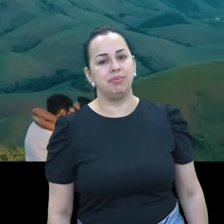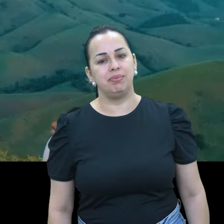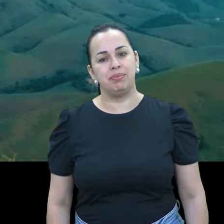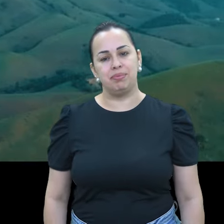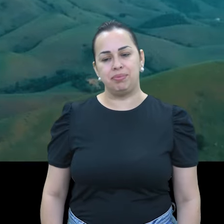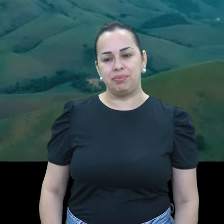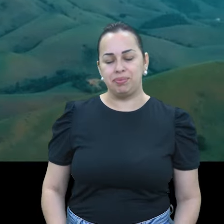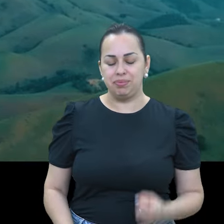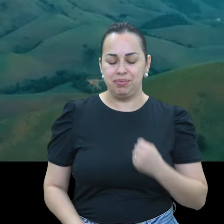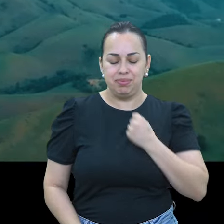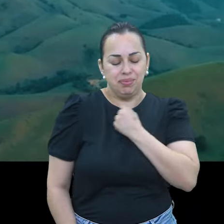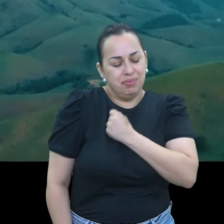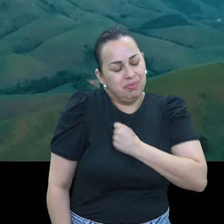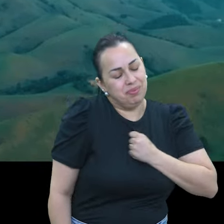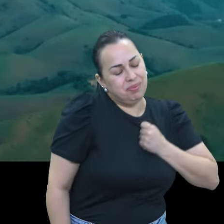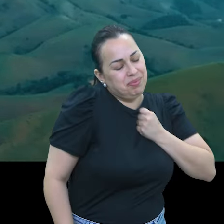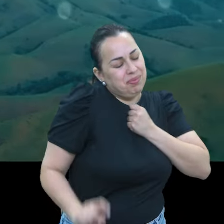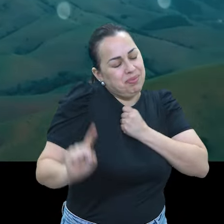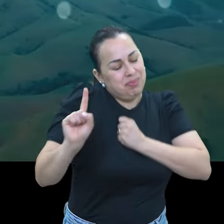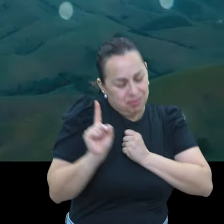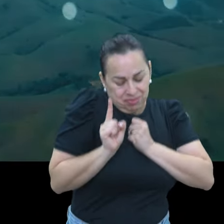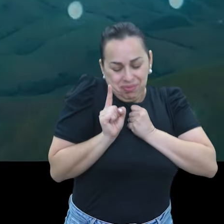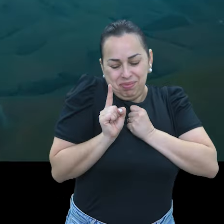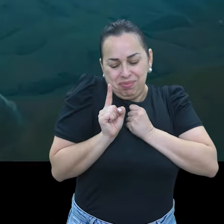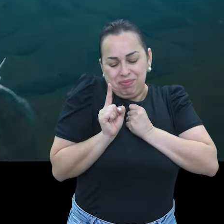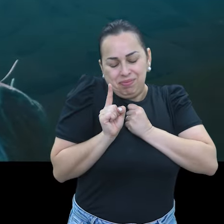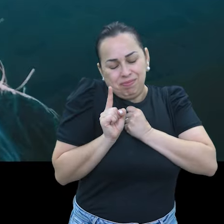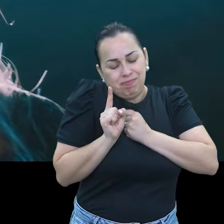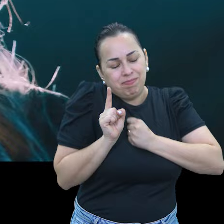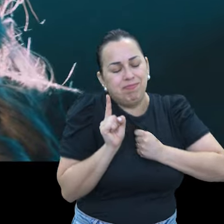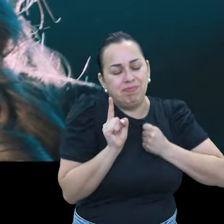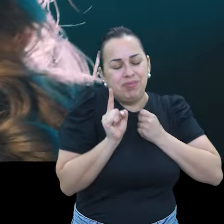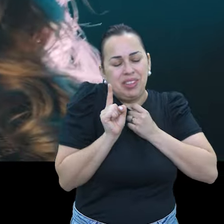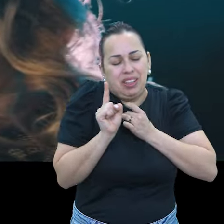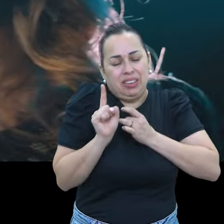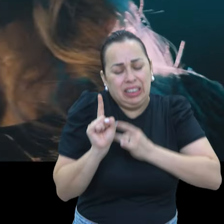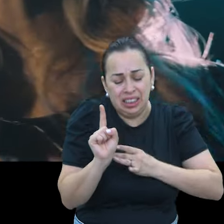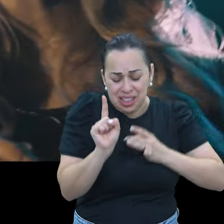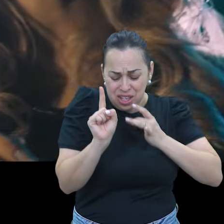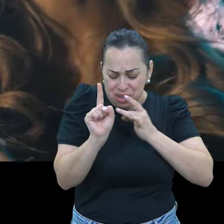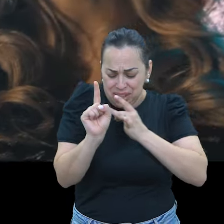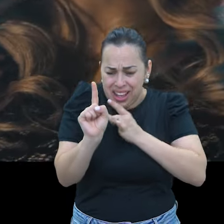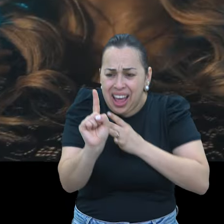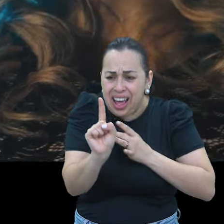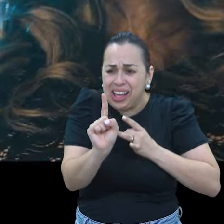Sinto saudade de ficar com você. Morro de medo de ter